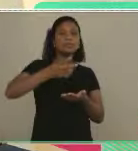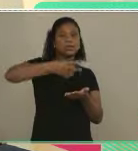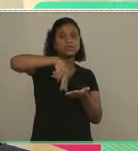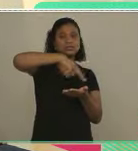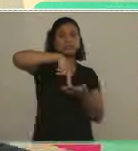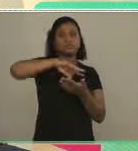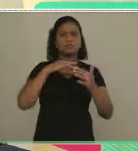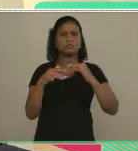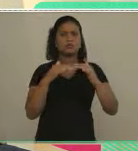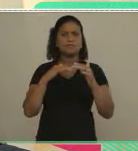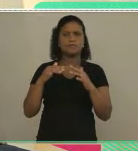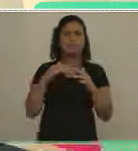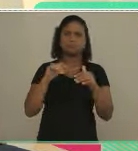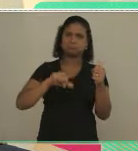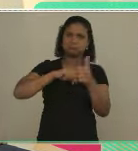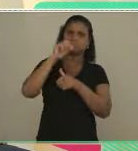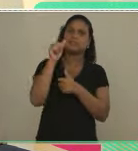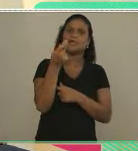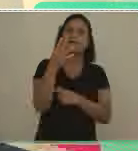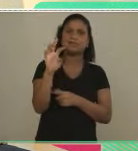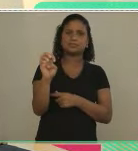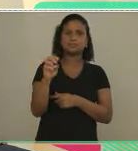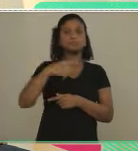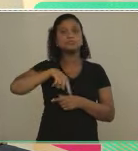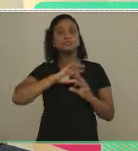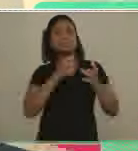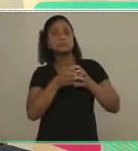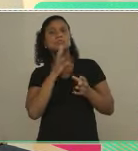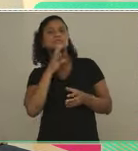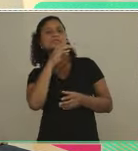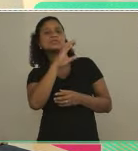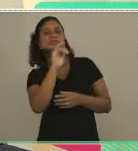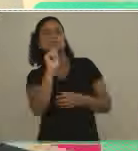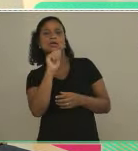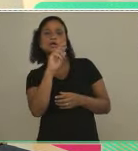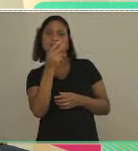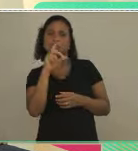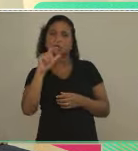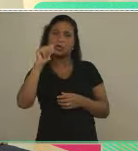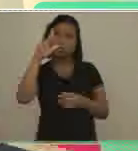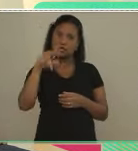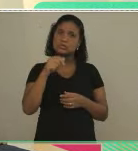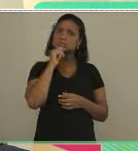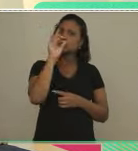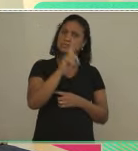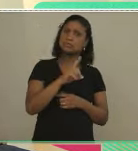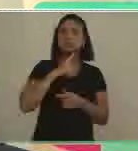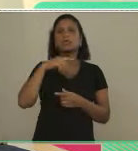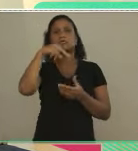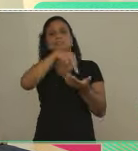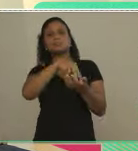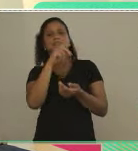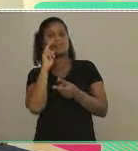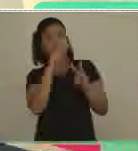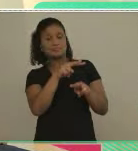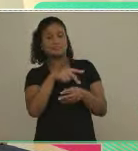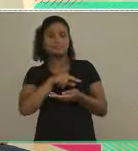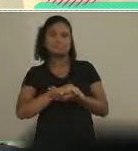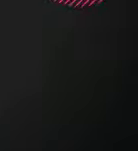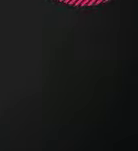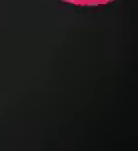Na dança, movimento vira arte. Nossa equipe conheceu a Companhia Olos, onde alunos com e sem deficiência dividem o palco.